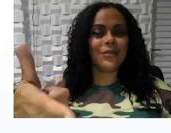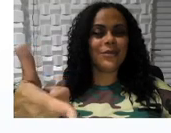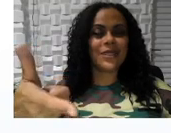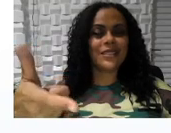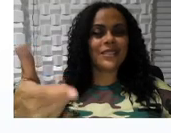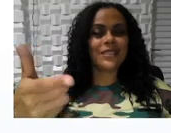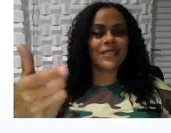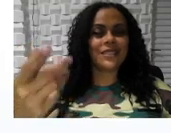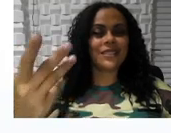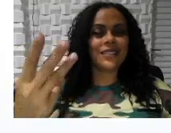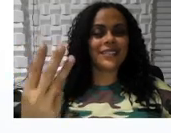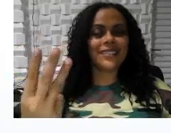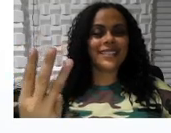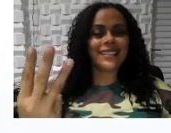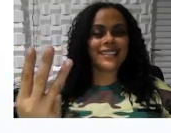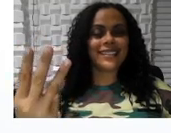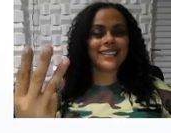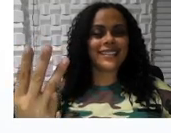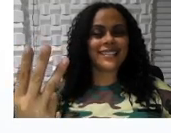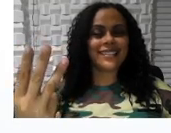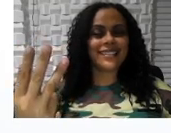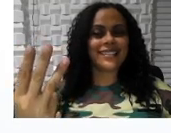2, 3.